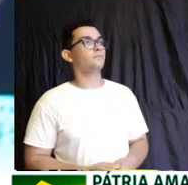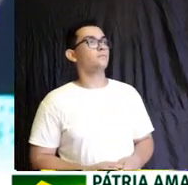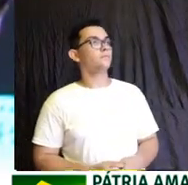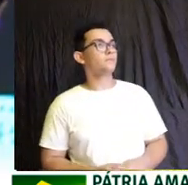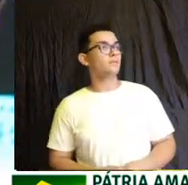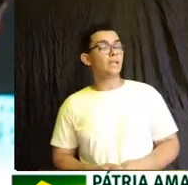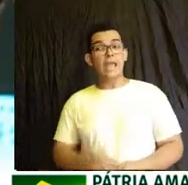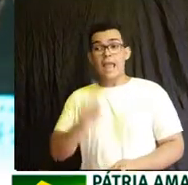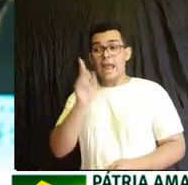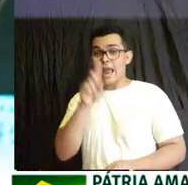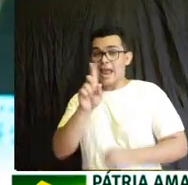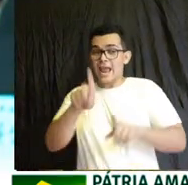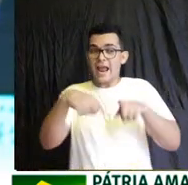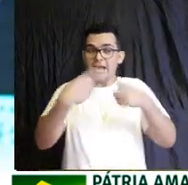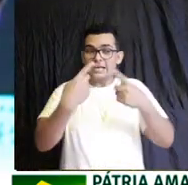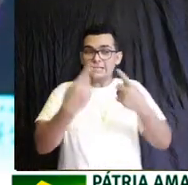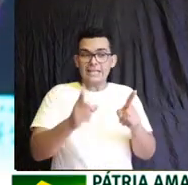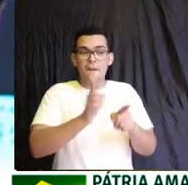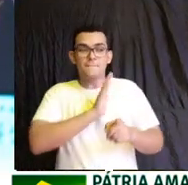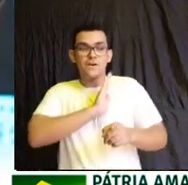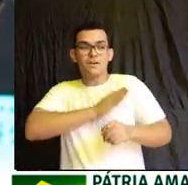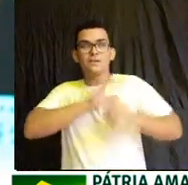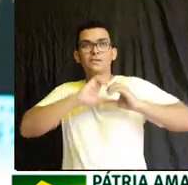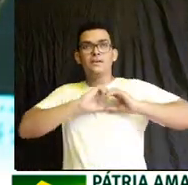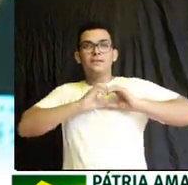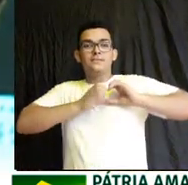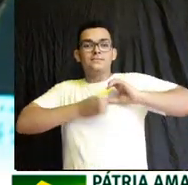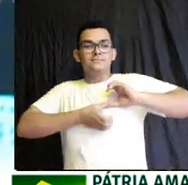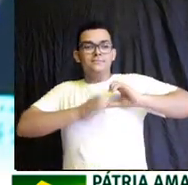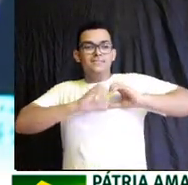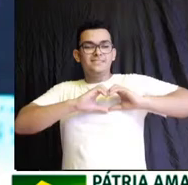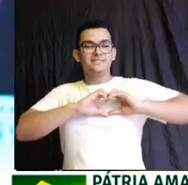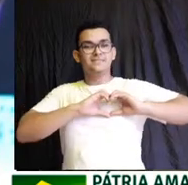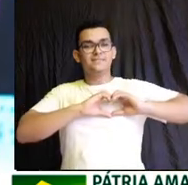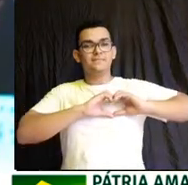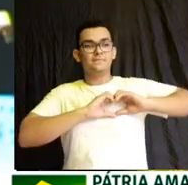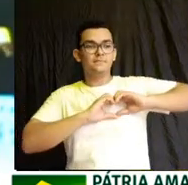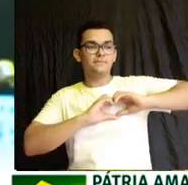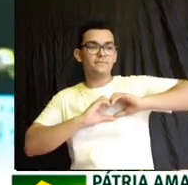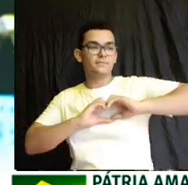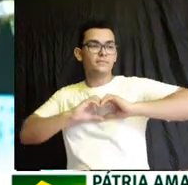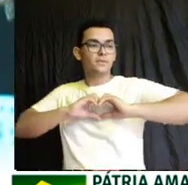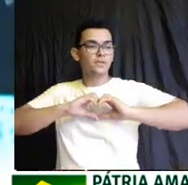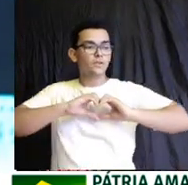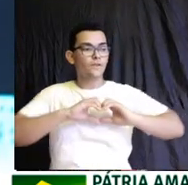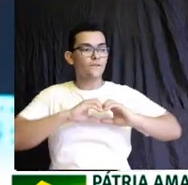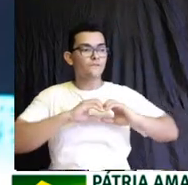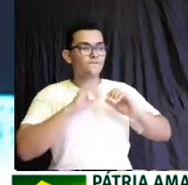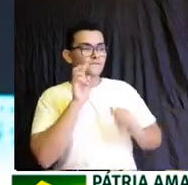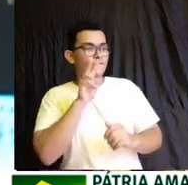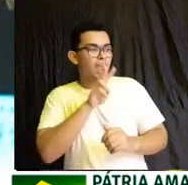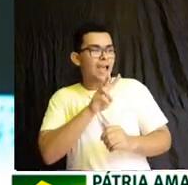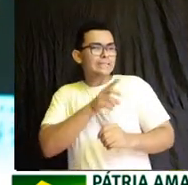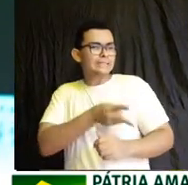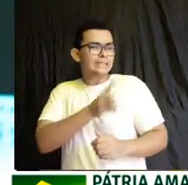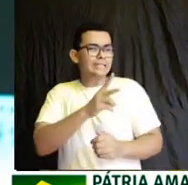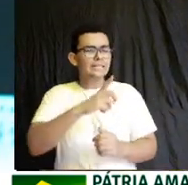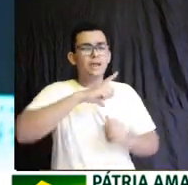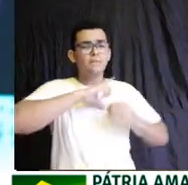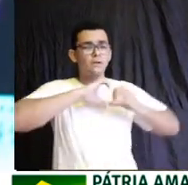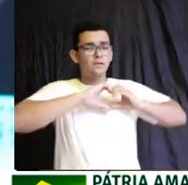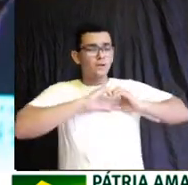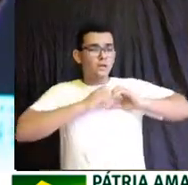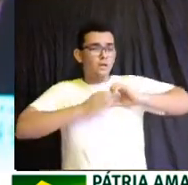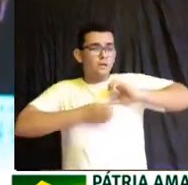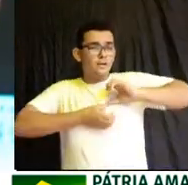De doer o coração. E sei que aí dentro ainda mora um pedaço de mim. Um